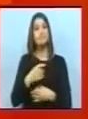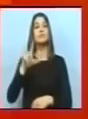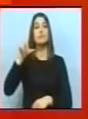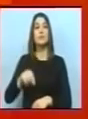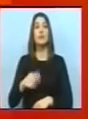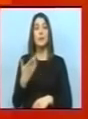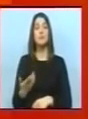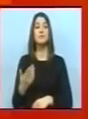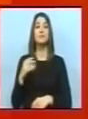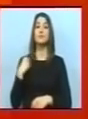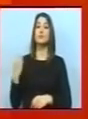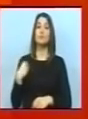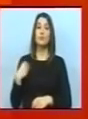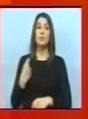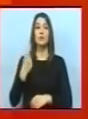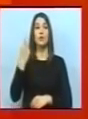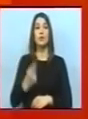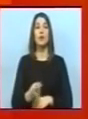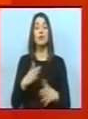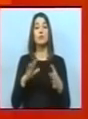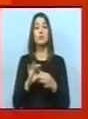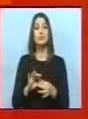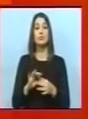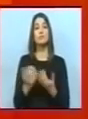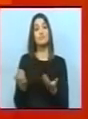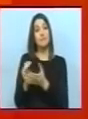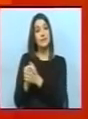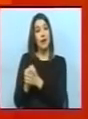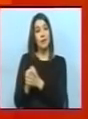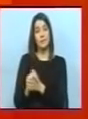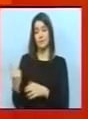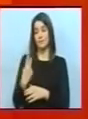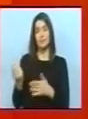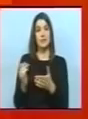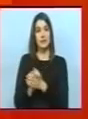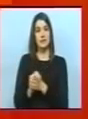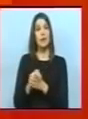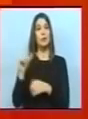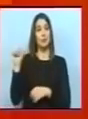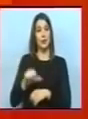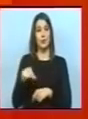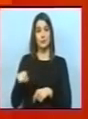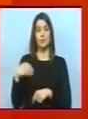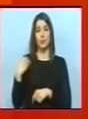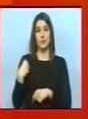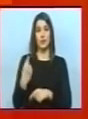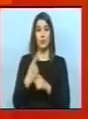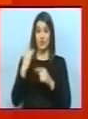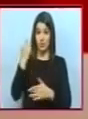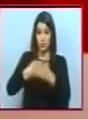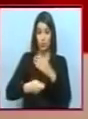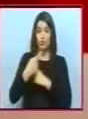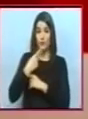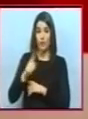principalmente acho que a preocupação deve residir sobre os cônjuges. Para esses, a introdução novamente deste imposto pode